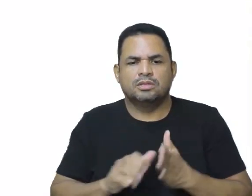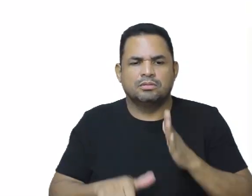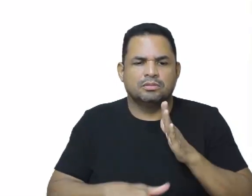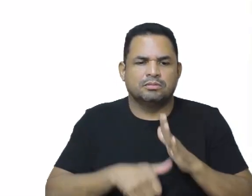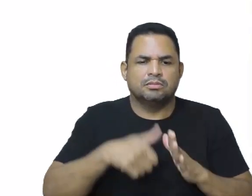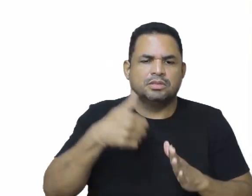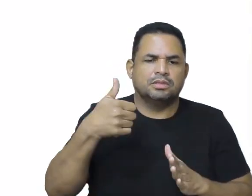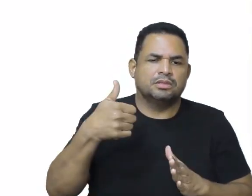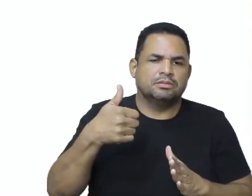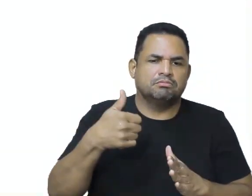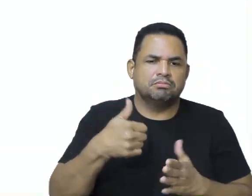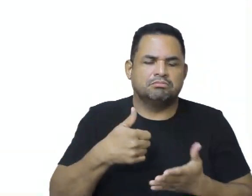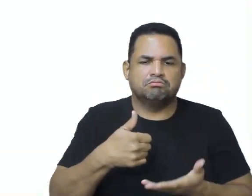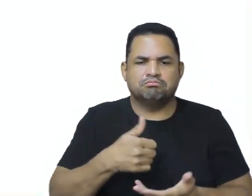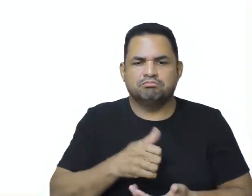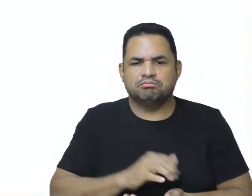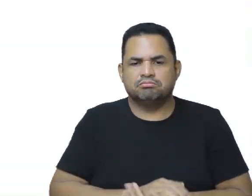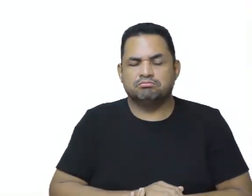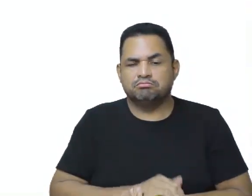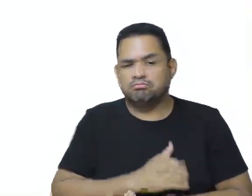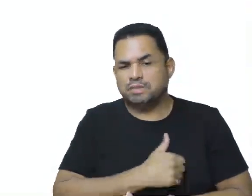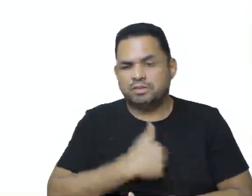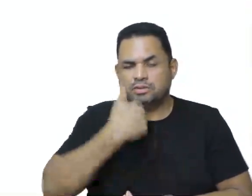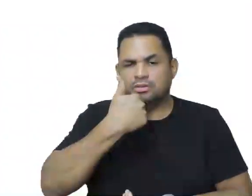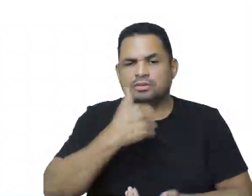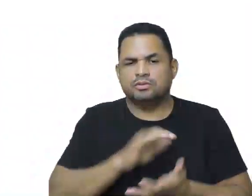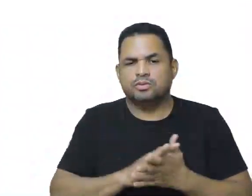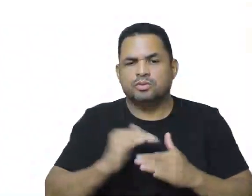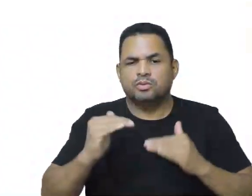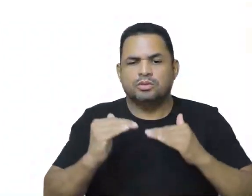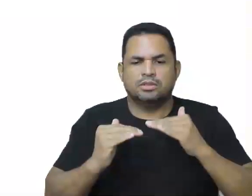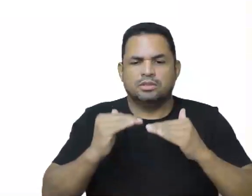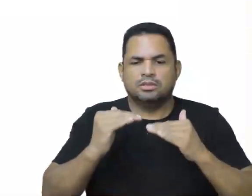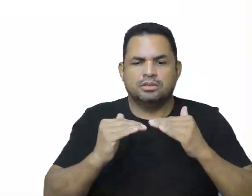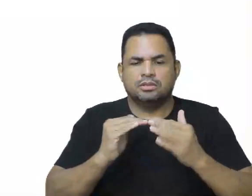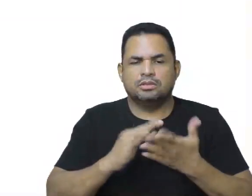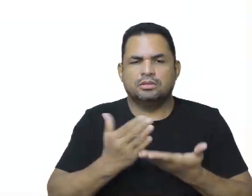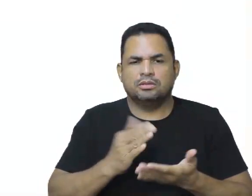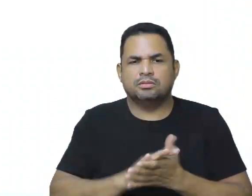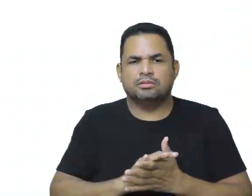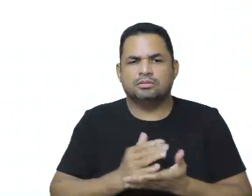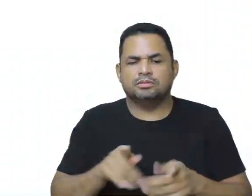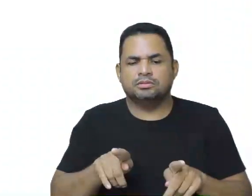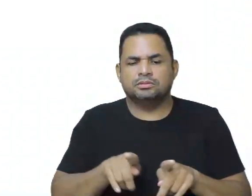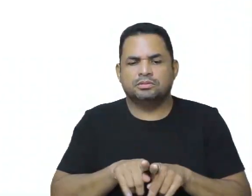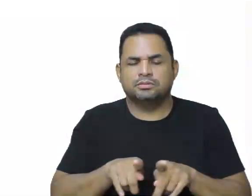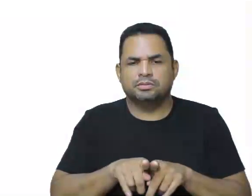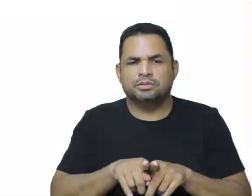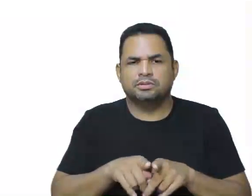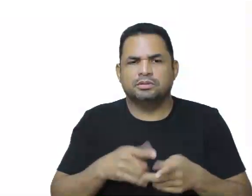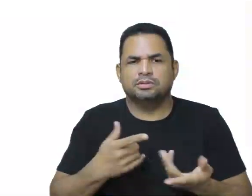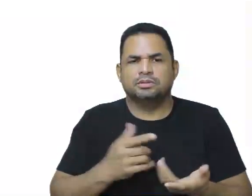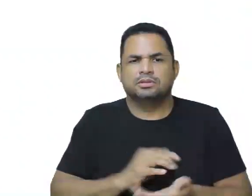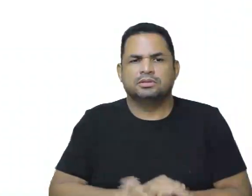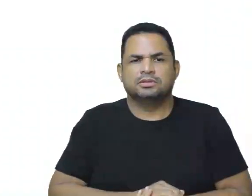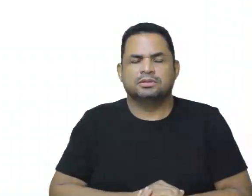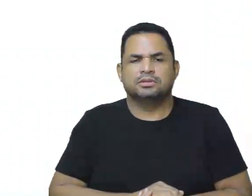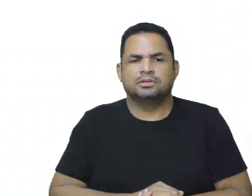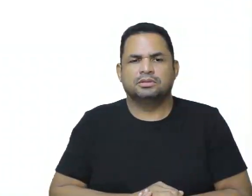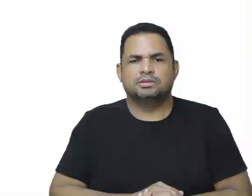um equilíbrio ambiental. Beleza? Durante a aula abordamos temas também sobre